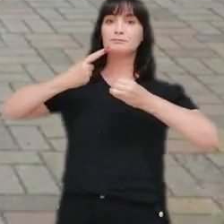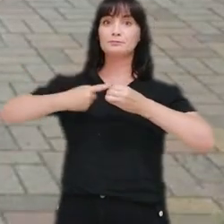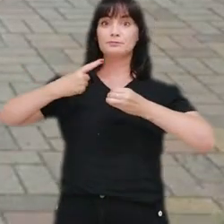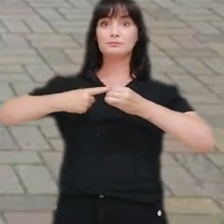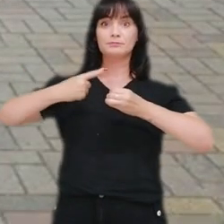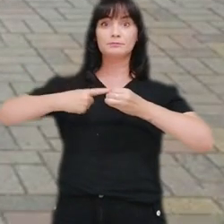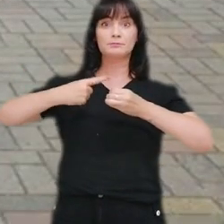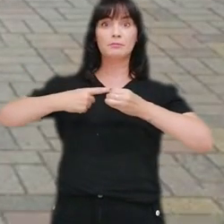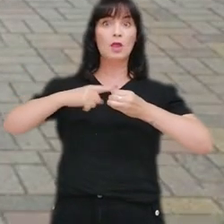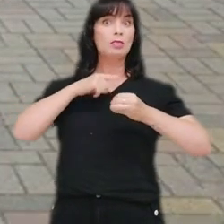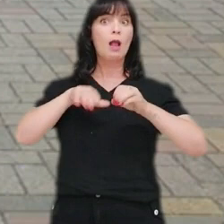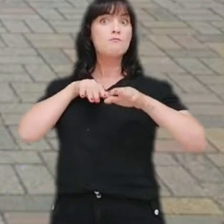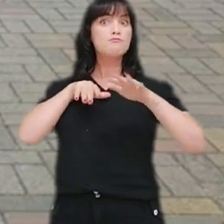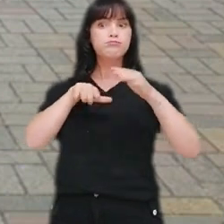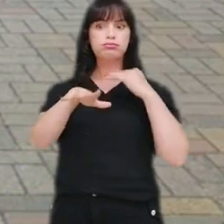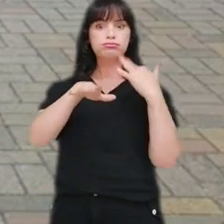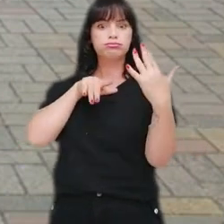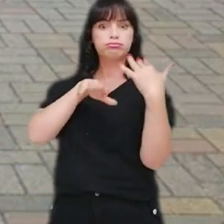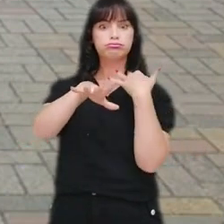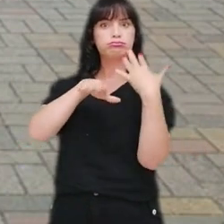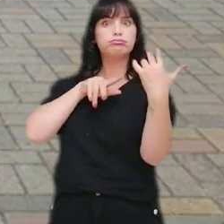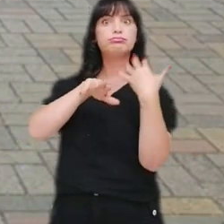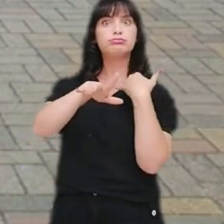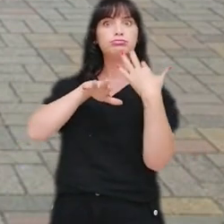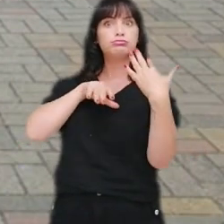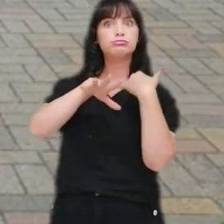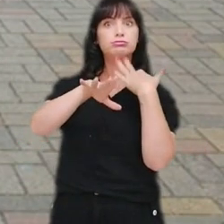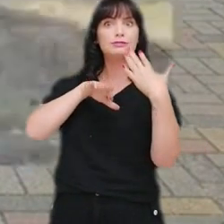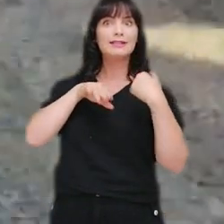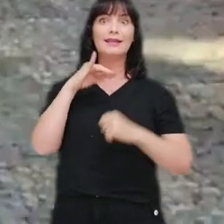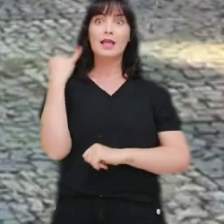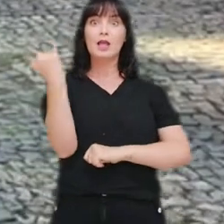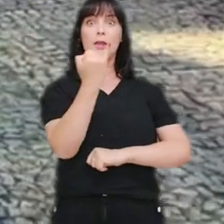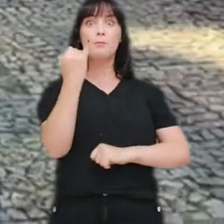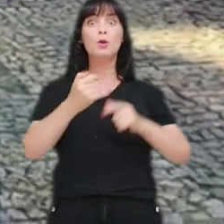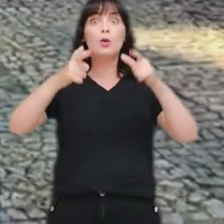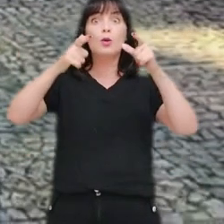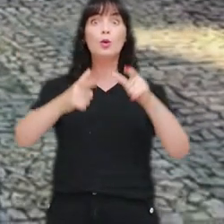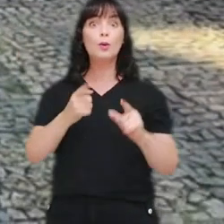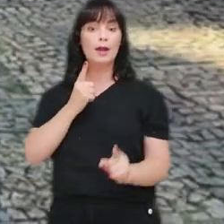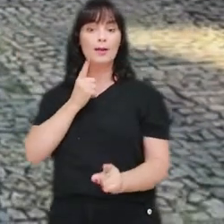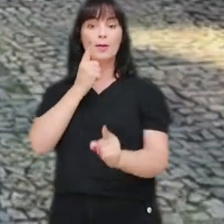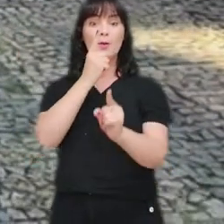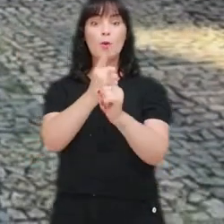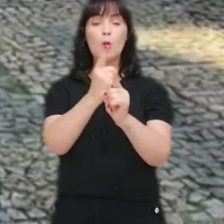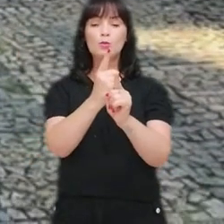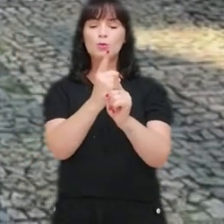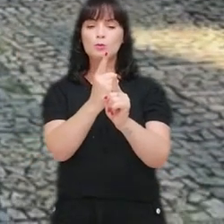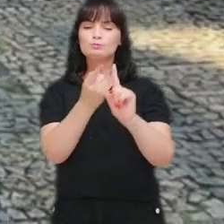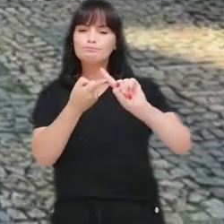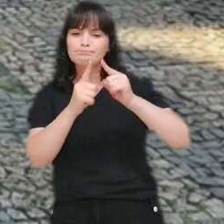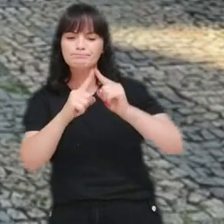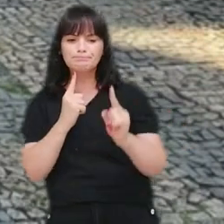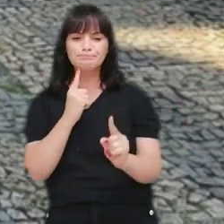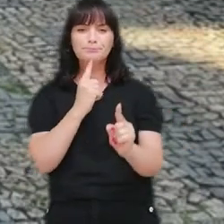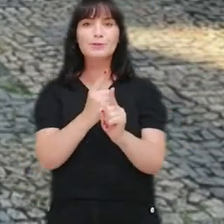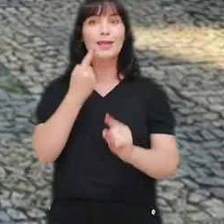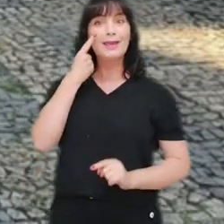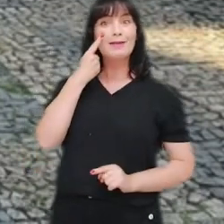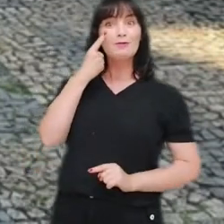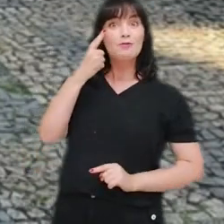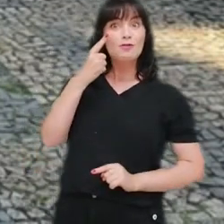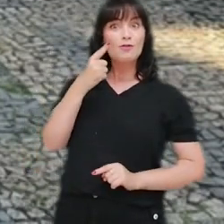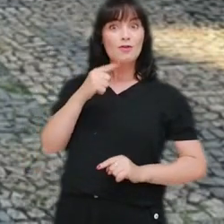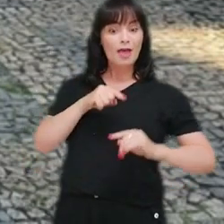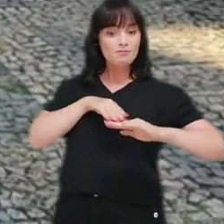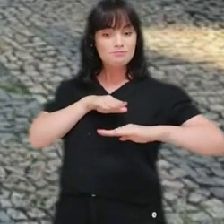cidade. É movimentado e agitado. É um importante ponto de encontro da população. Olha o desenho